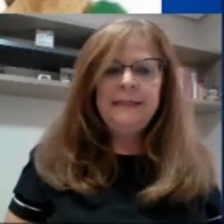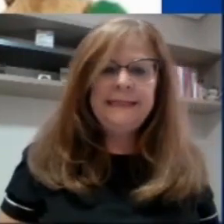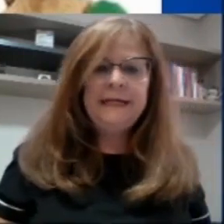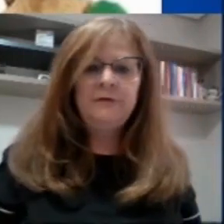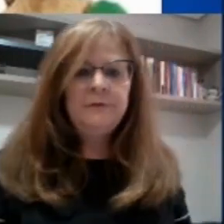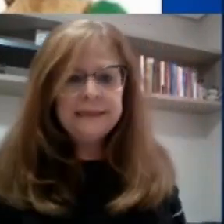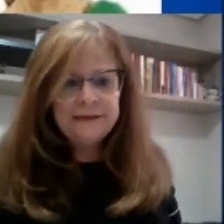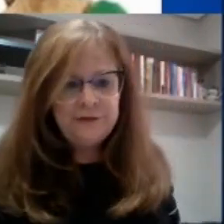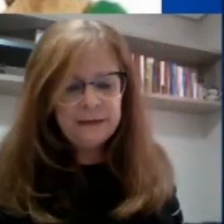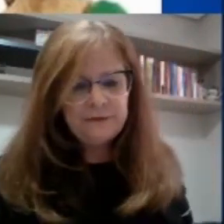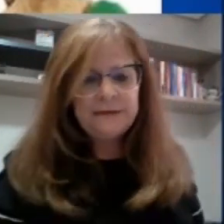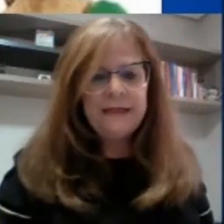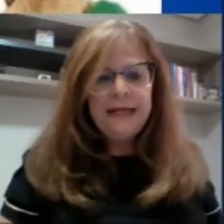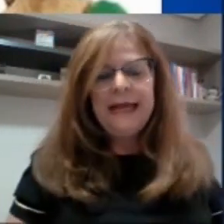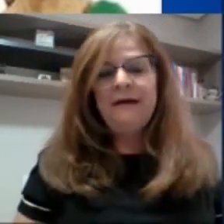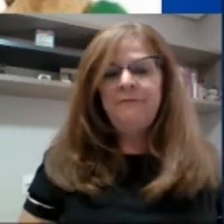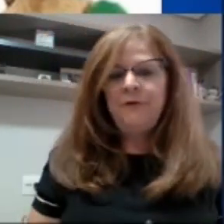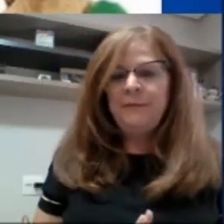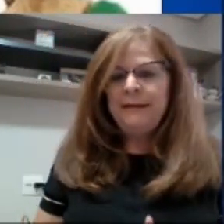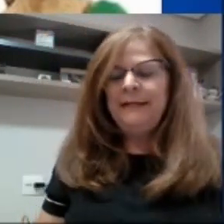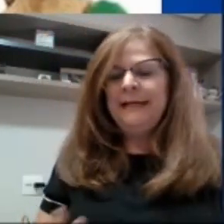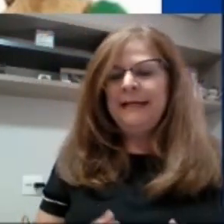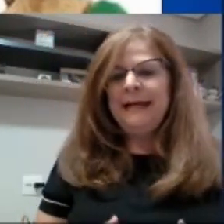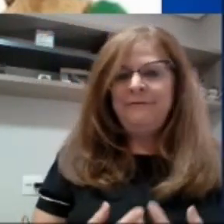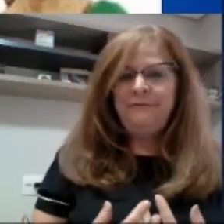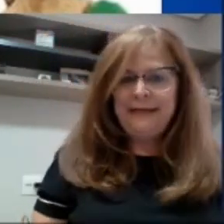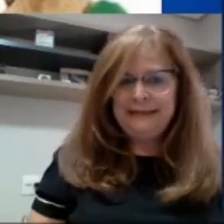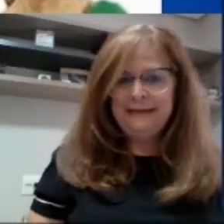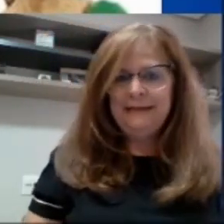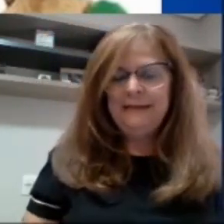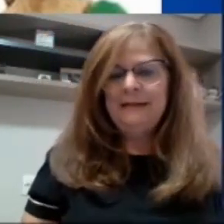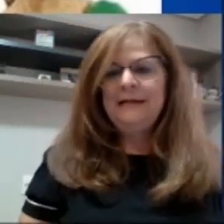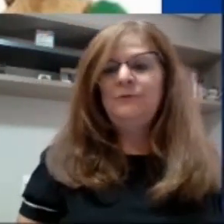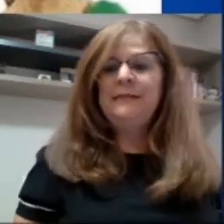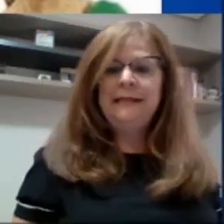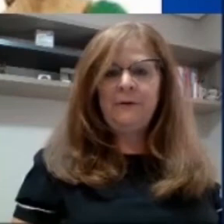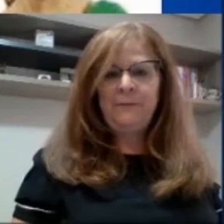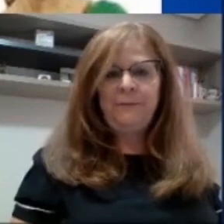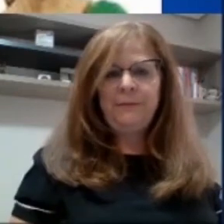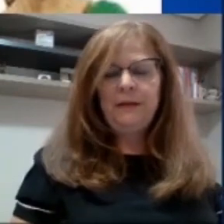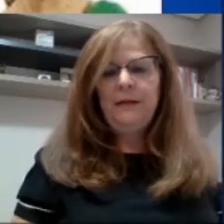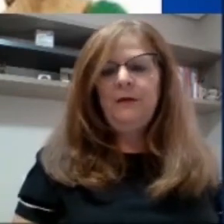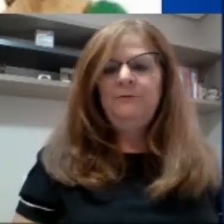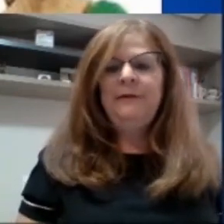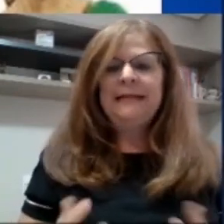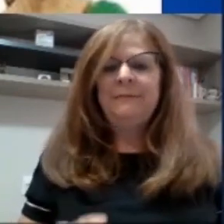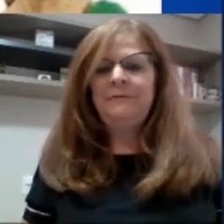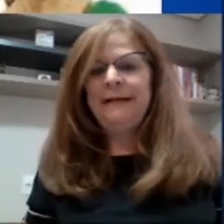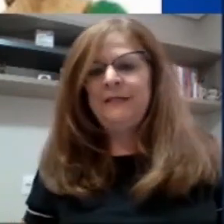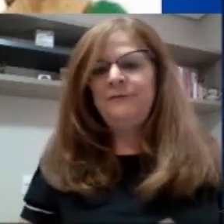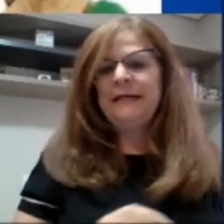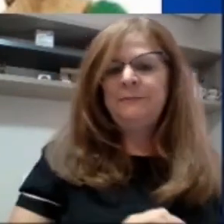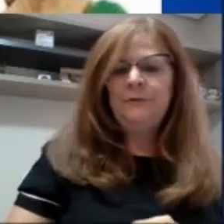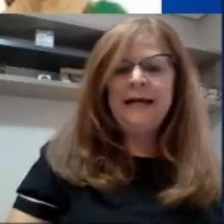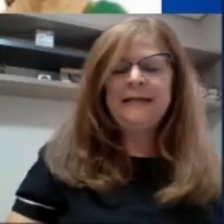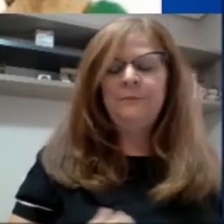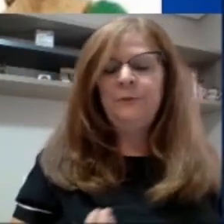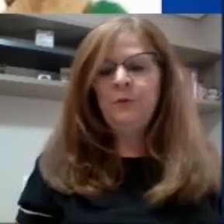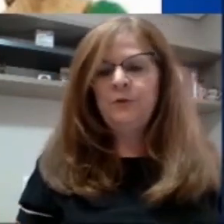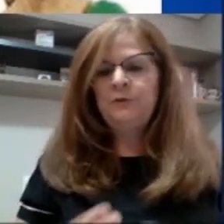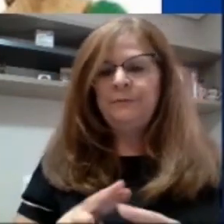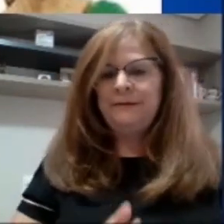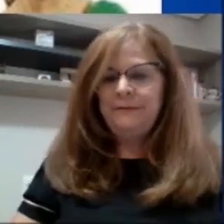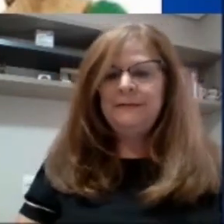O que seria configuração de mãos? É a forma em que ela é feita, o sinal. Virada para frente, virada para um lado,